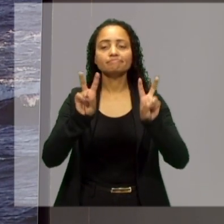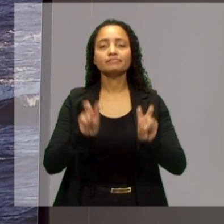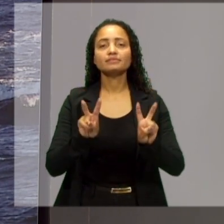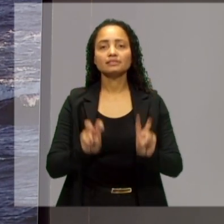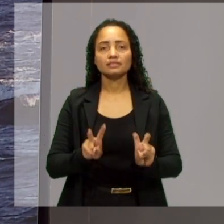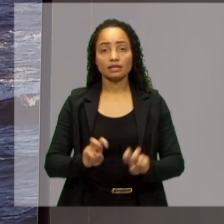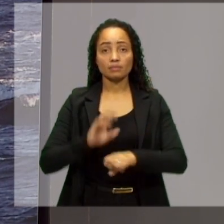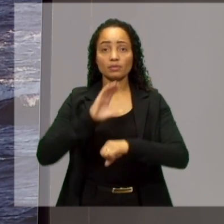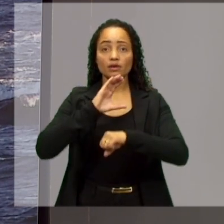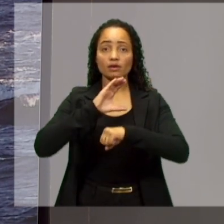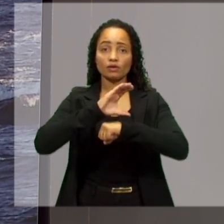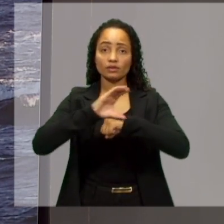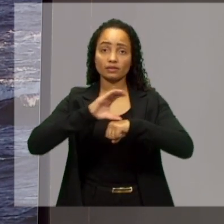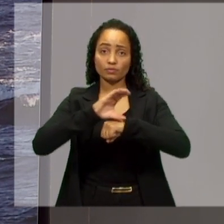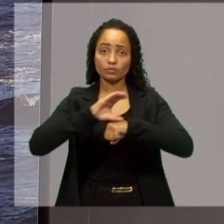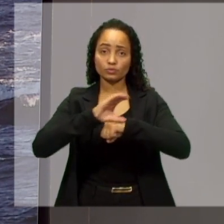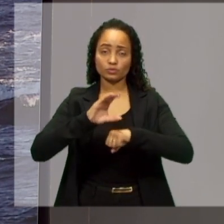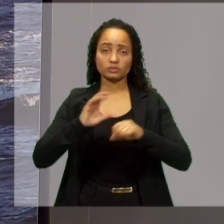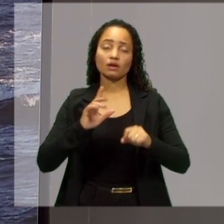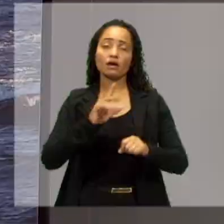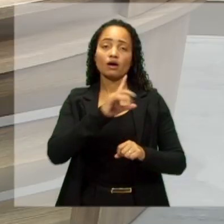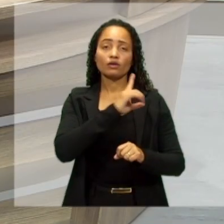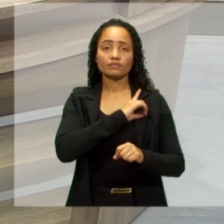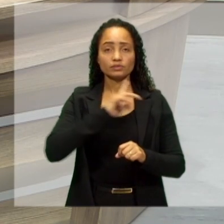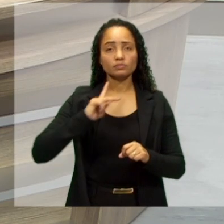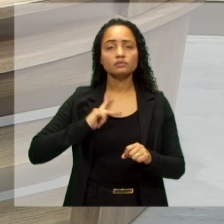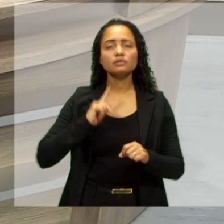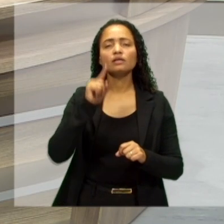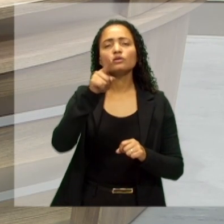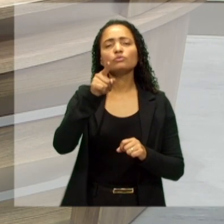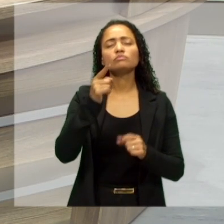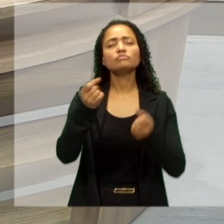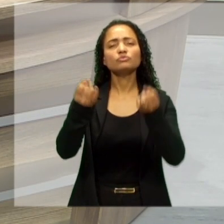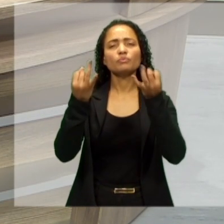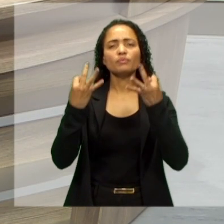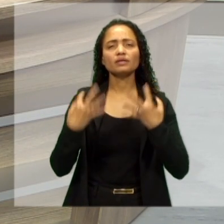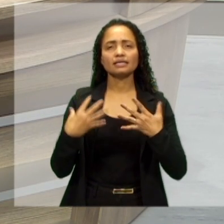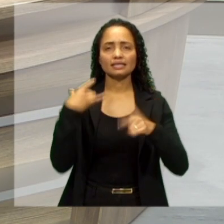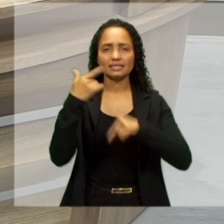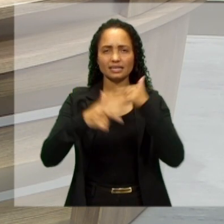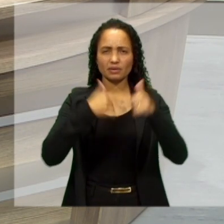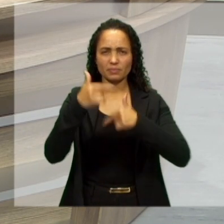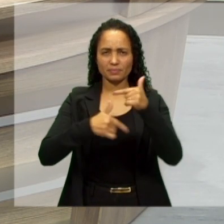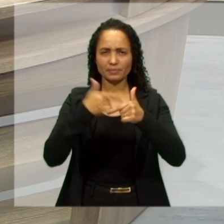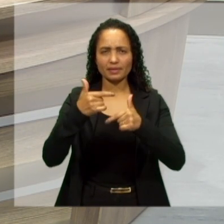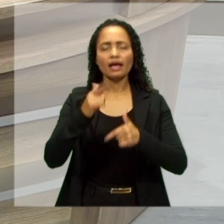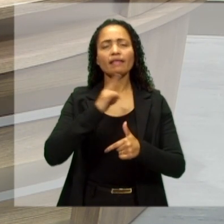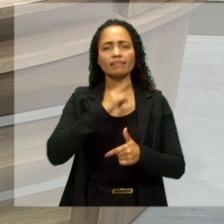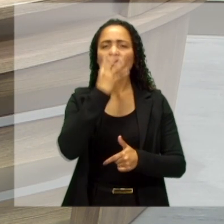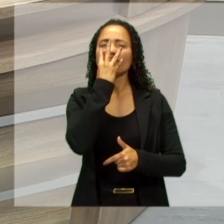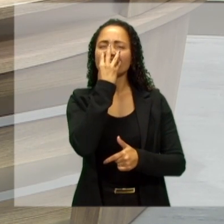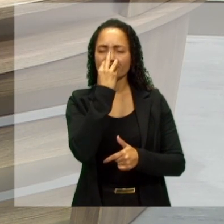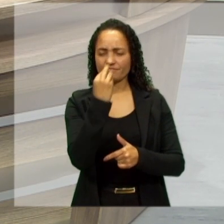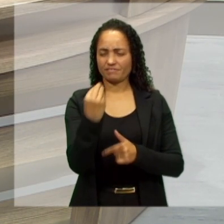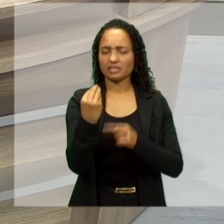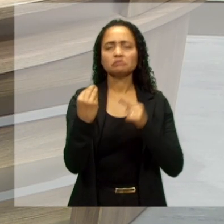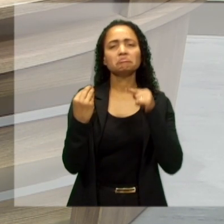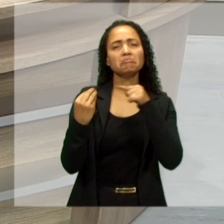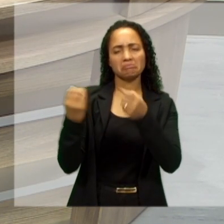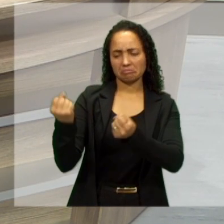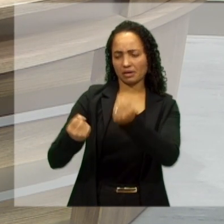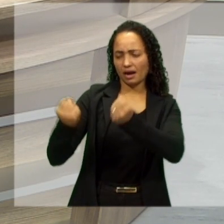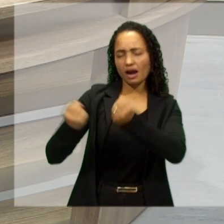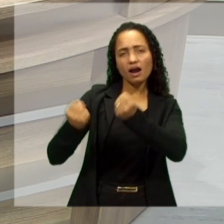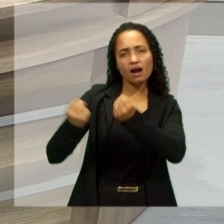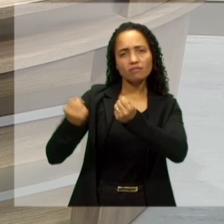me chamou a atenção um serviço que o senhor colocou, disse que tem a van da Defensoria. O que é essa van e como é que